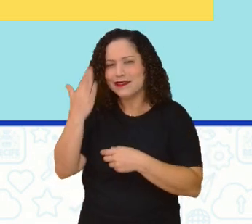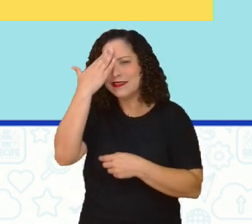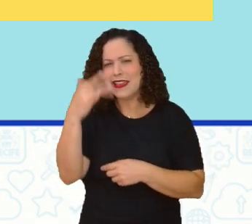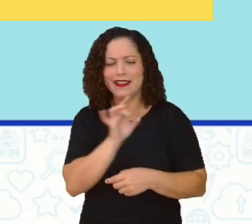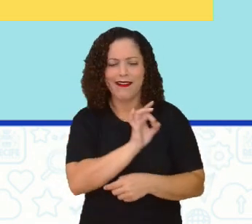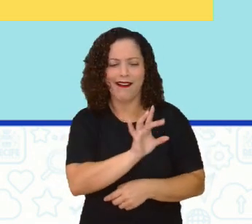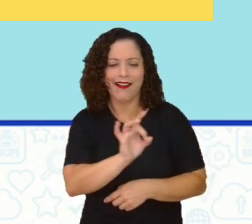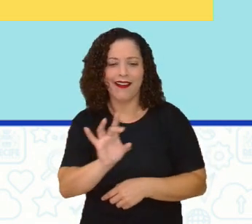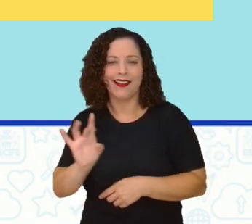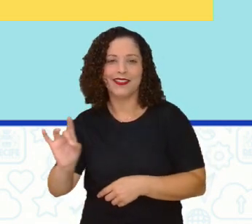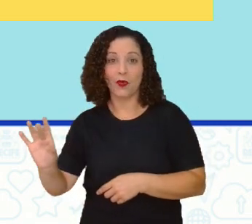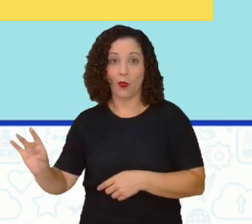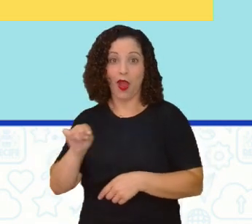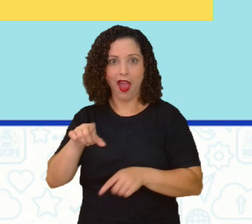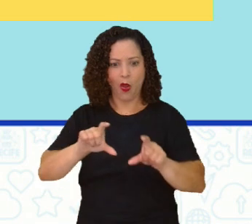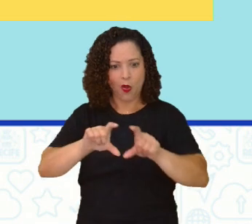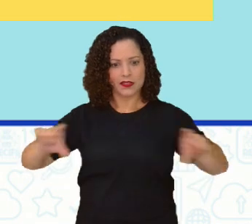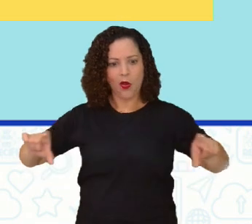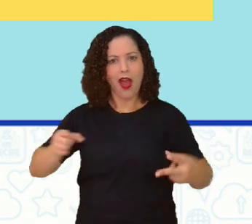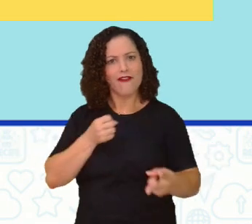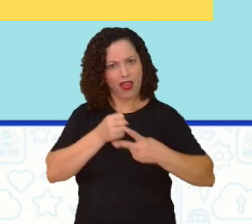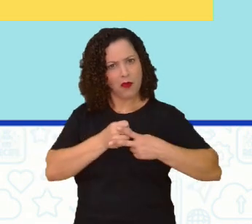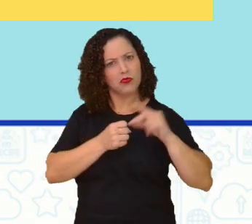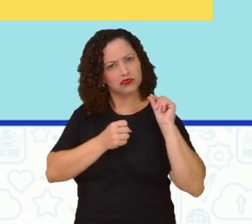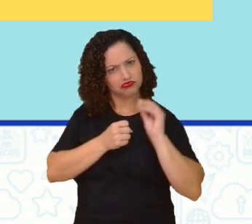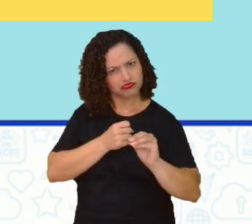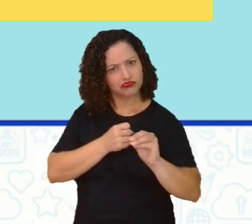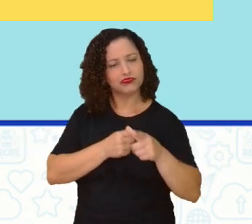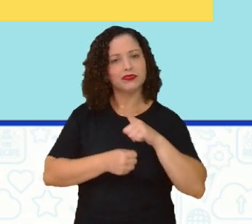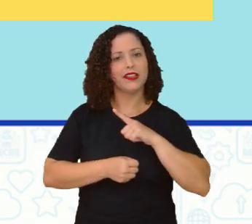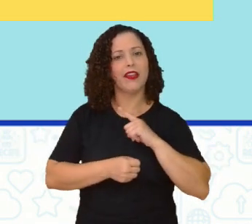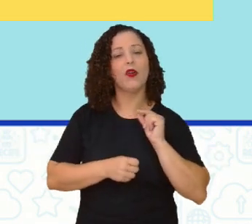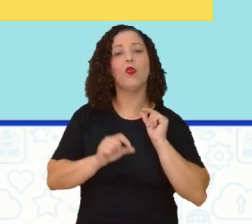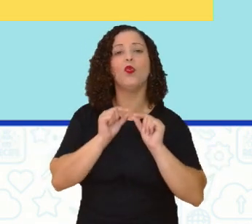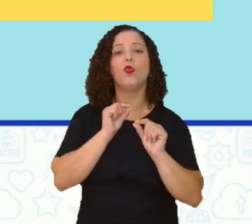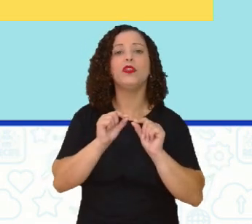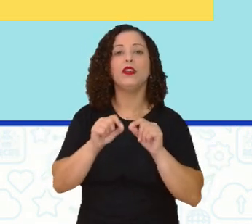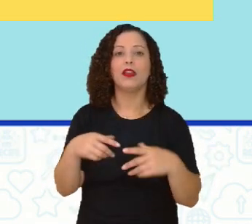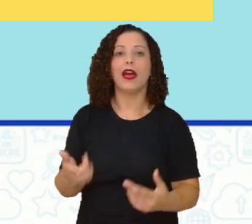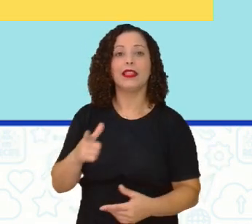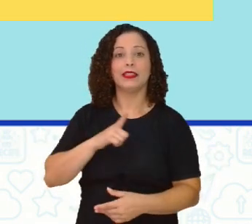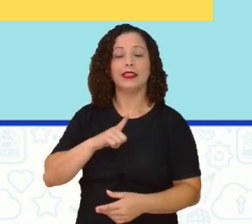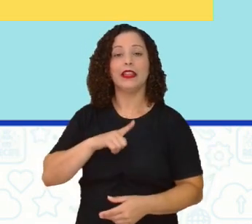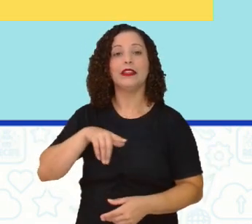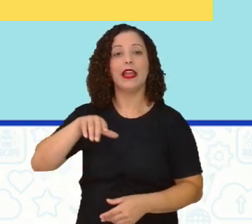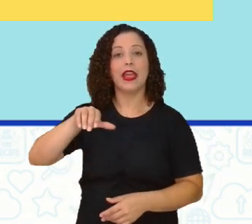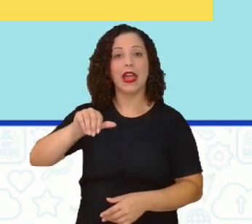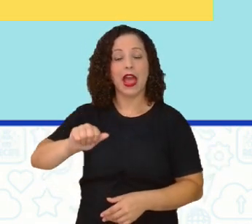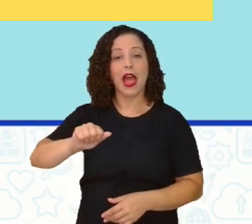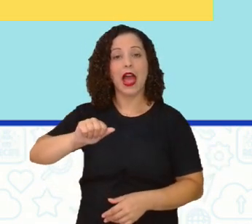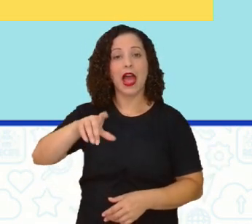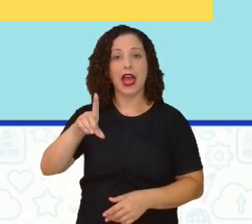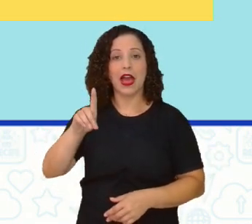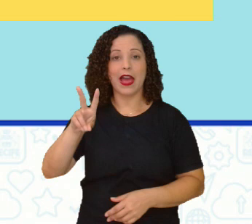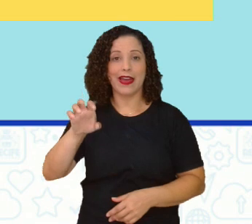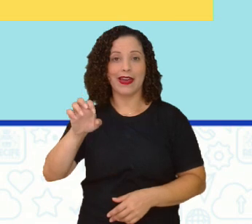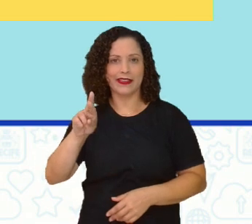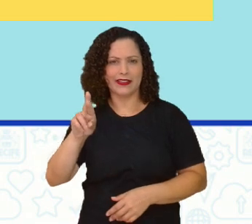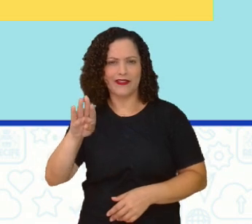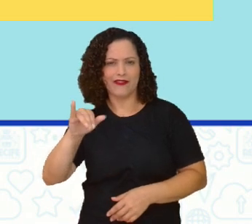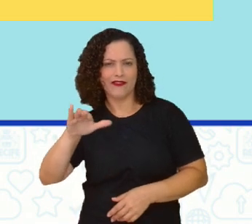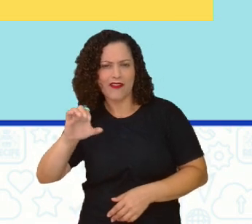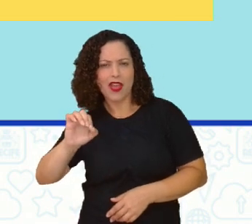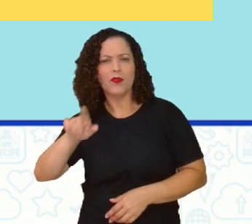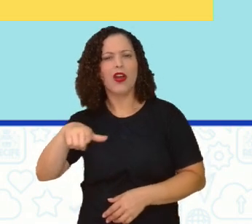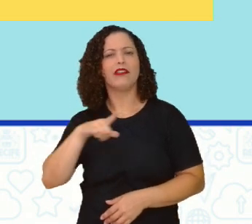é? Ah, é uma oração, tem um verbo, não é? É advérbio porque expressa alguma daquelas circunstâncias. Quando eu falei, não é?